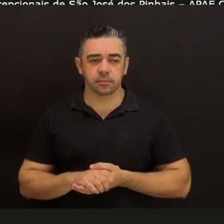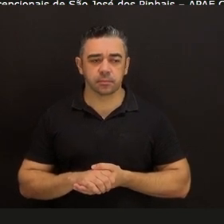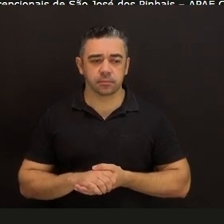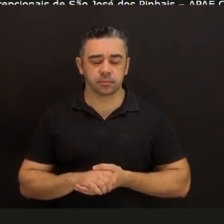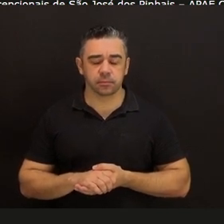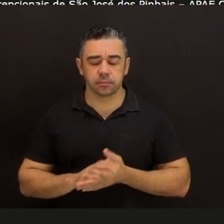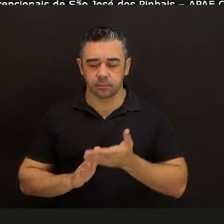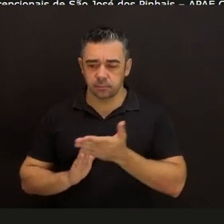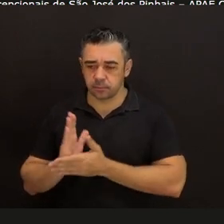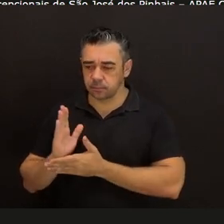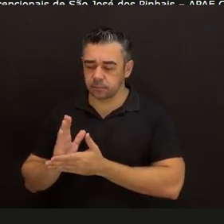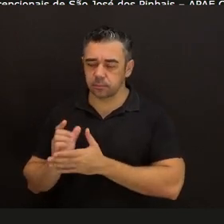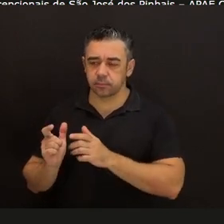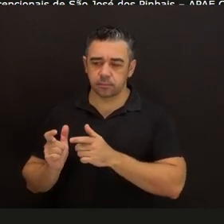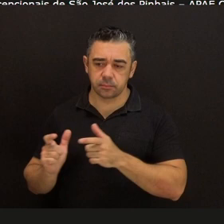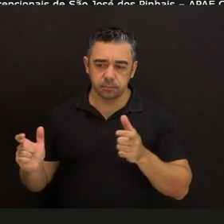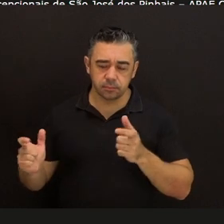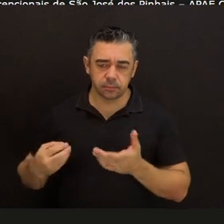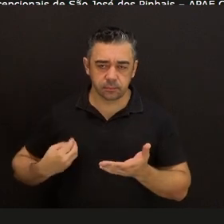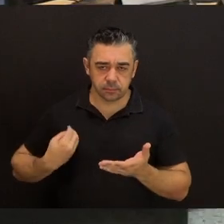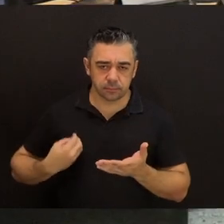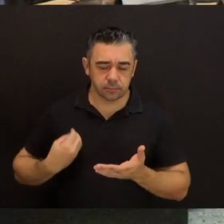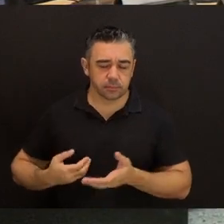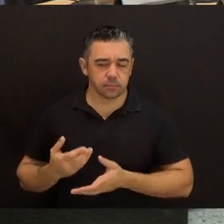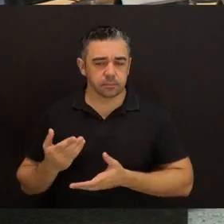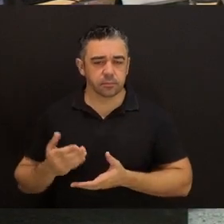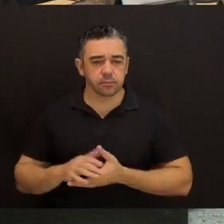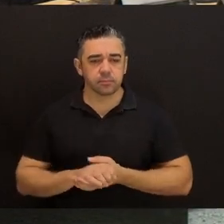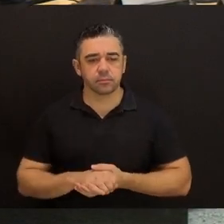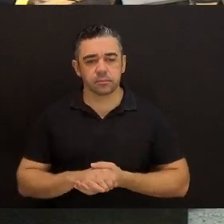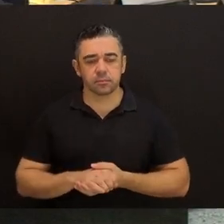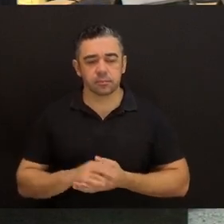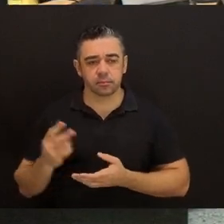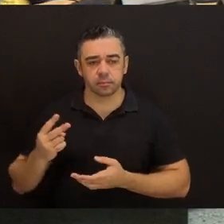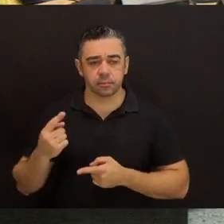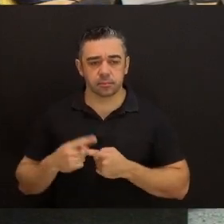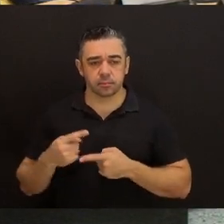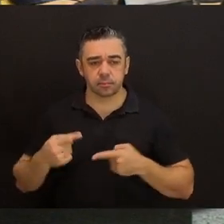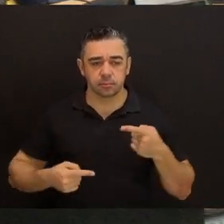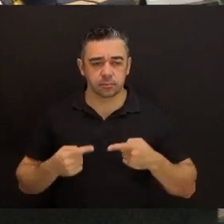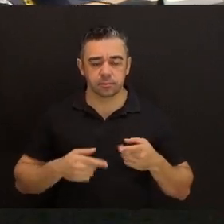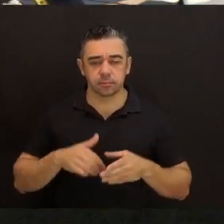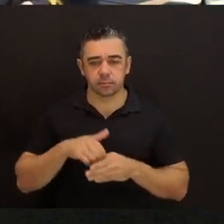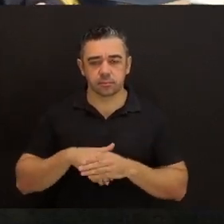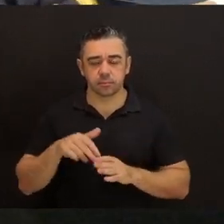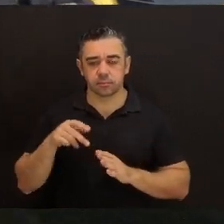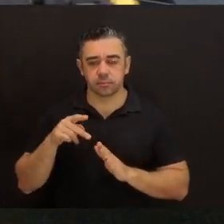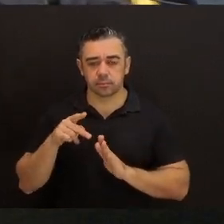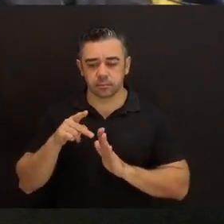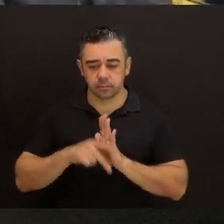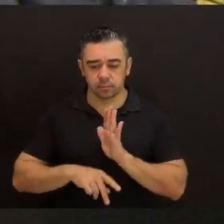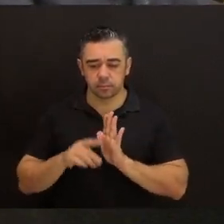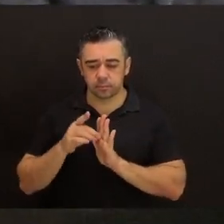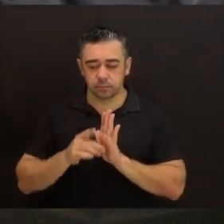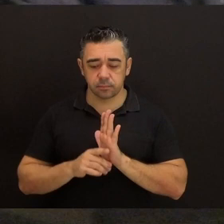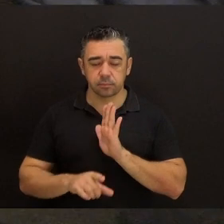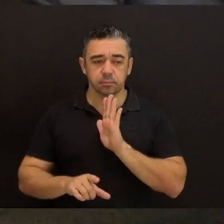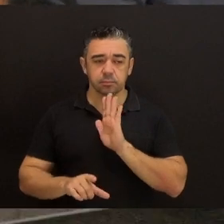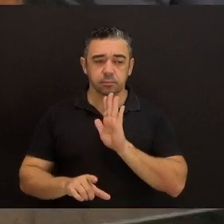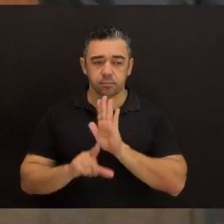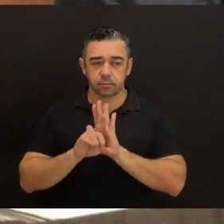aprovado pela unanimidade dos Presentes segundo turno de discussão e votação do projeto de decreto legislativo número